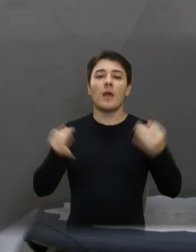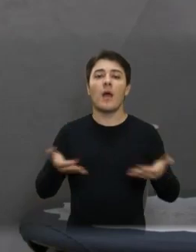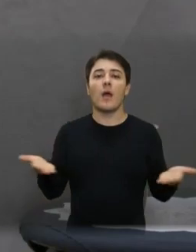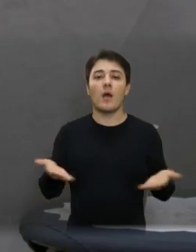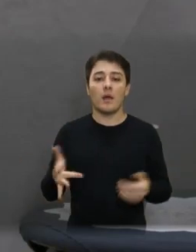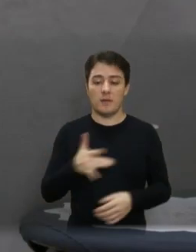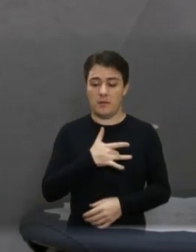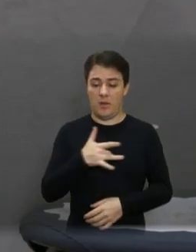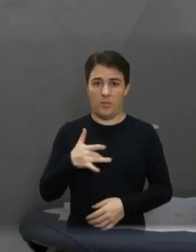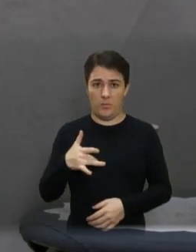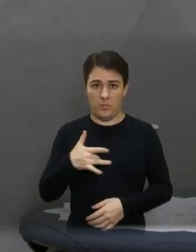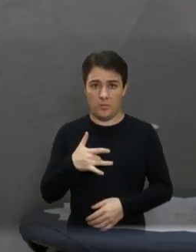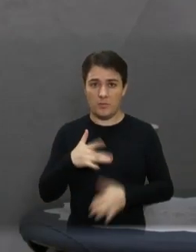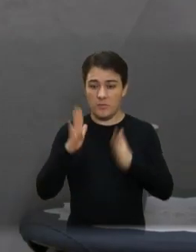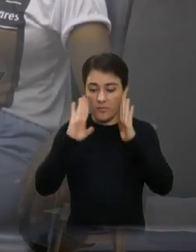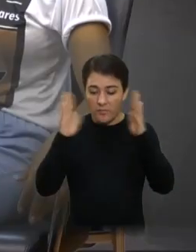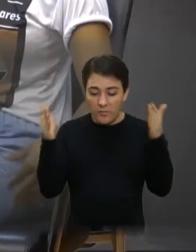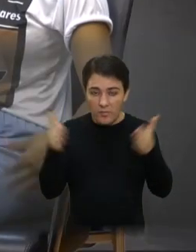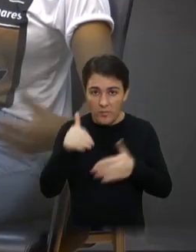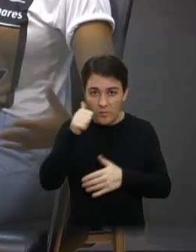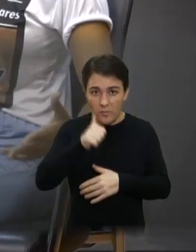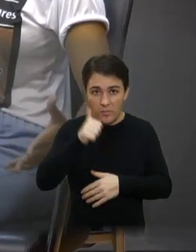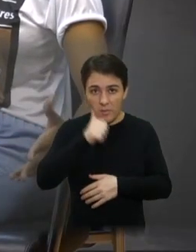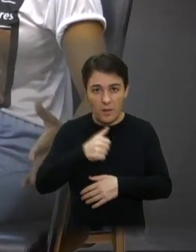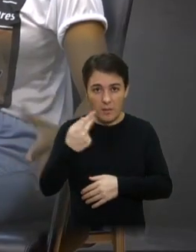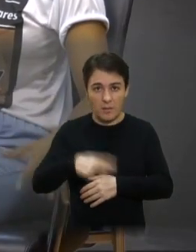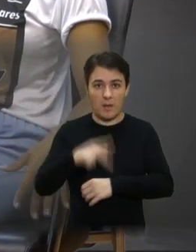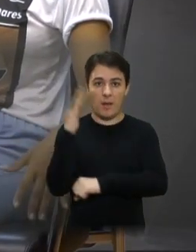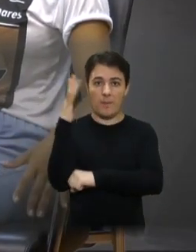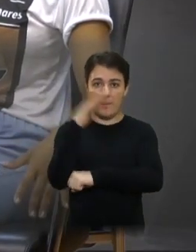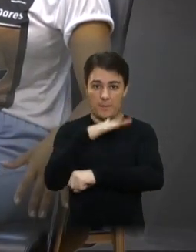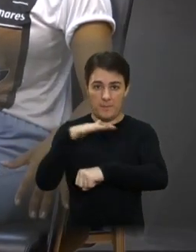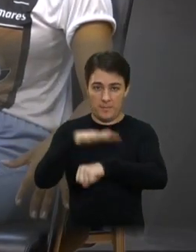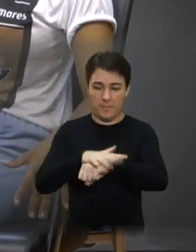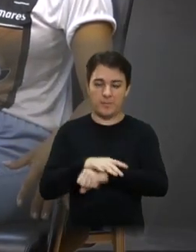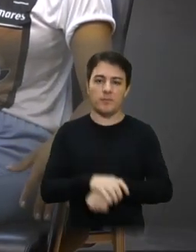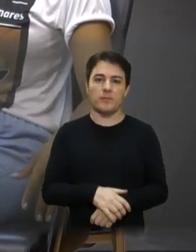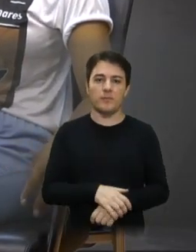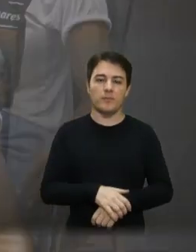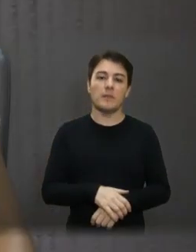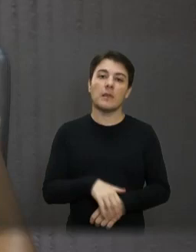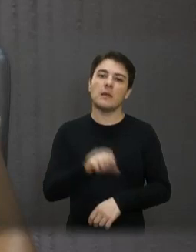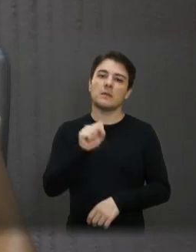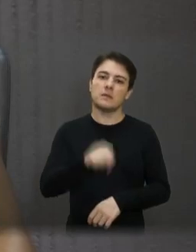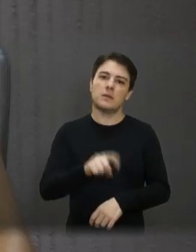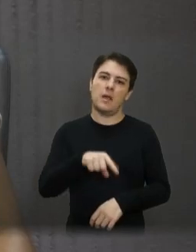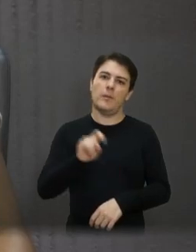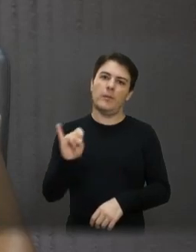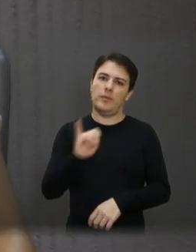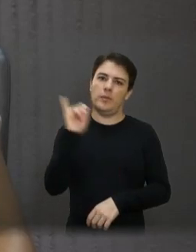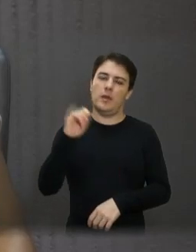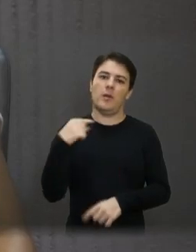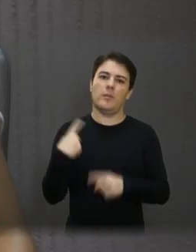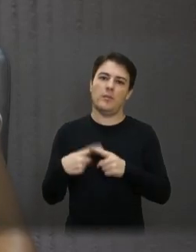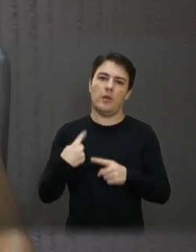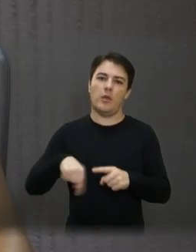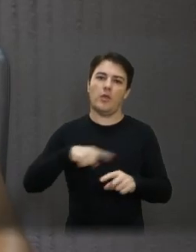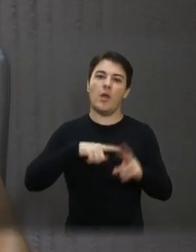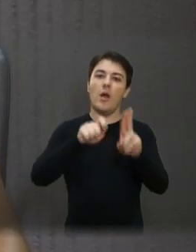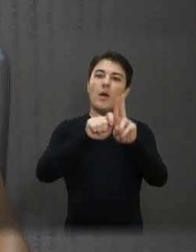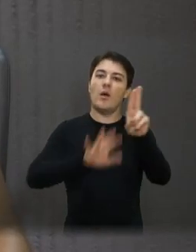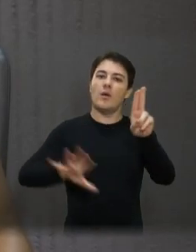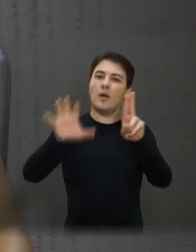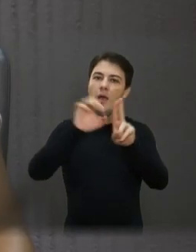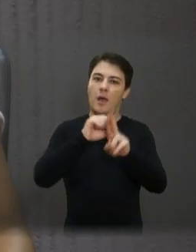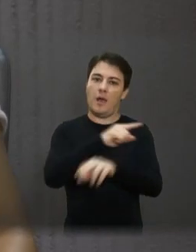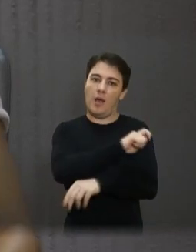da mulher na praça é uma ação muito importante que fazemos em parceria com a liga da Saúde da Mulher da Uniara né são